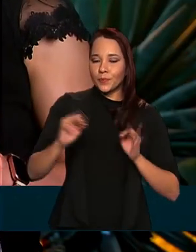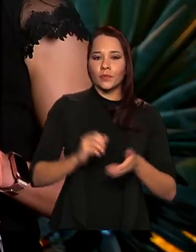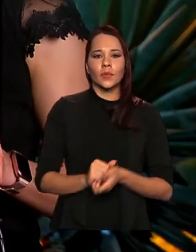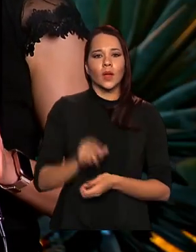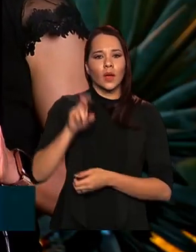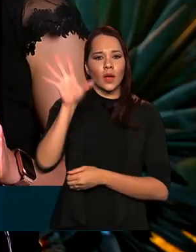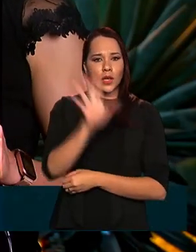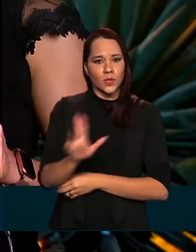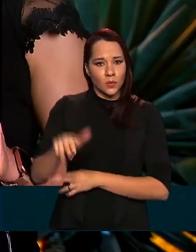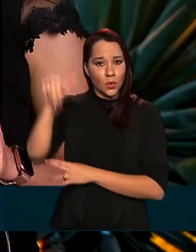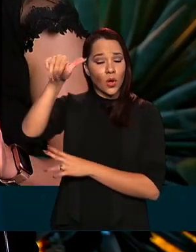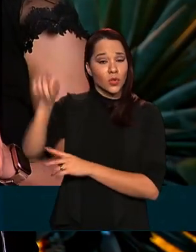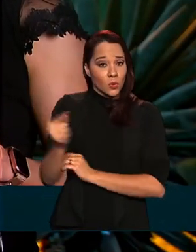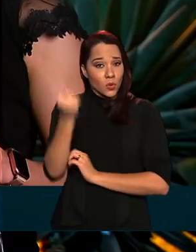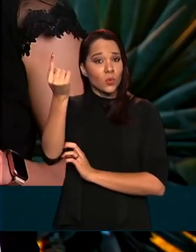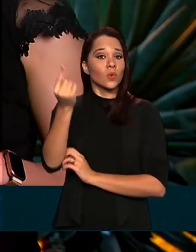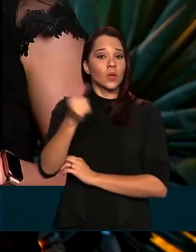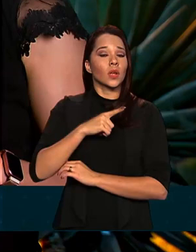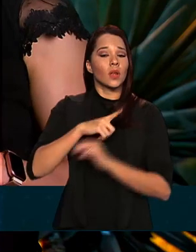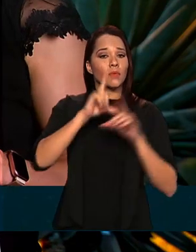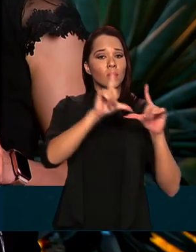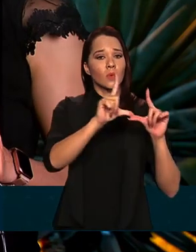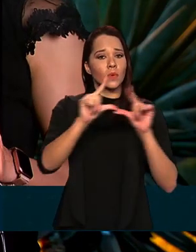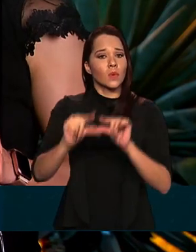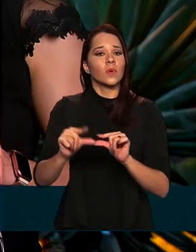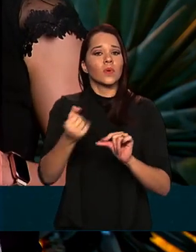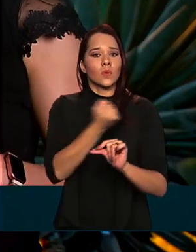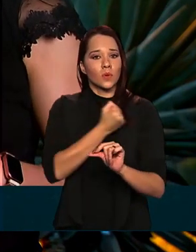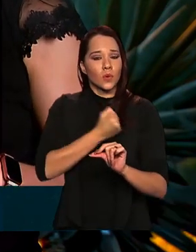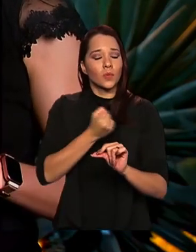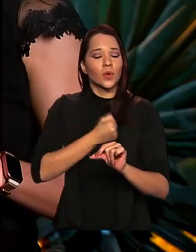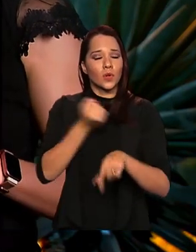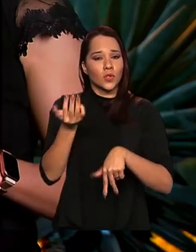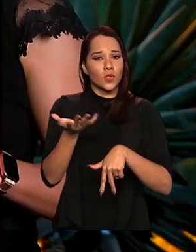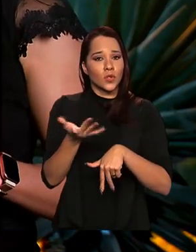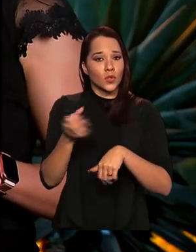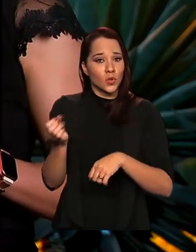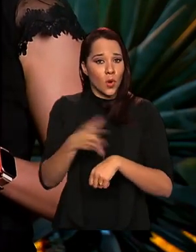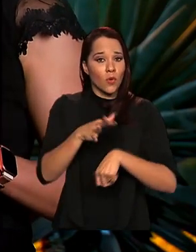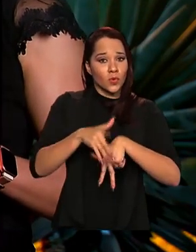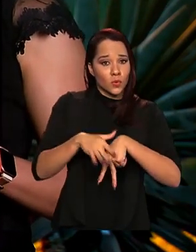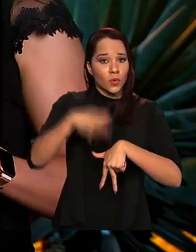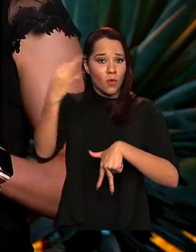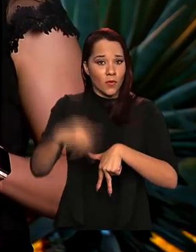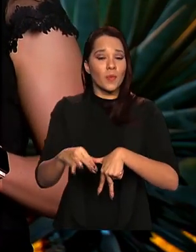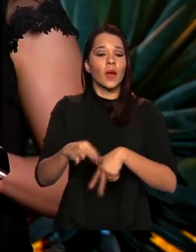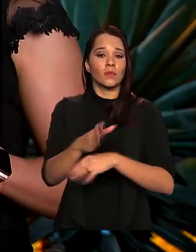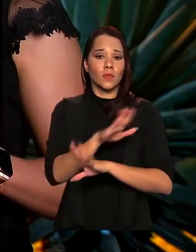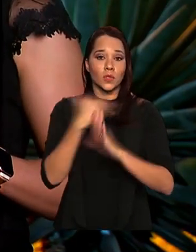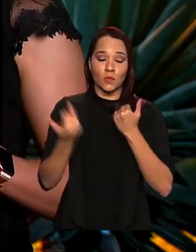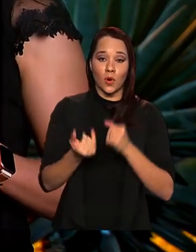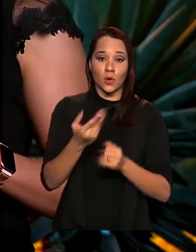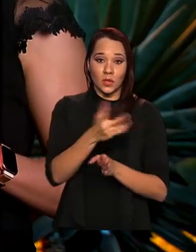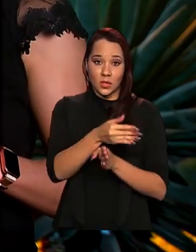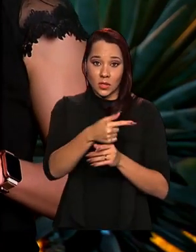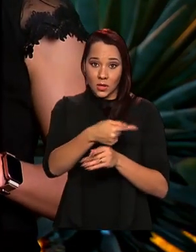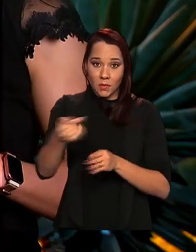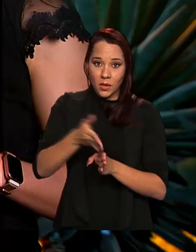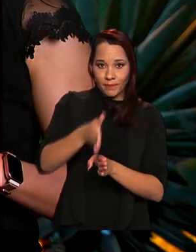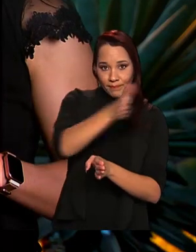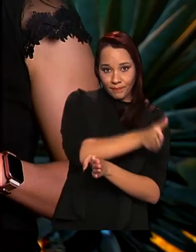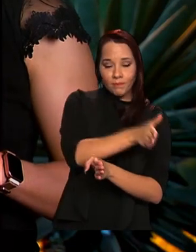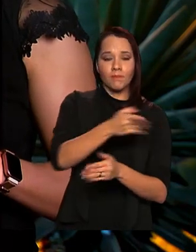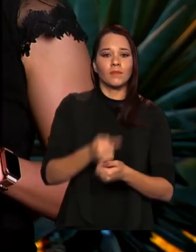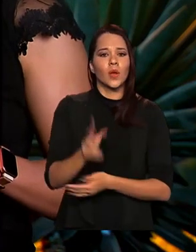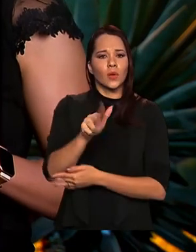norte foi a única que registrou diminuição no número de novos casos e de óbitos na última semana epidemiológica. No